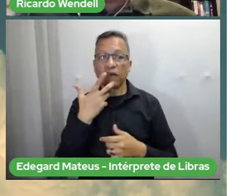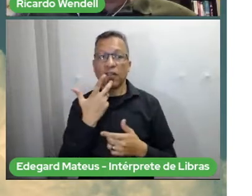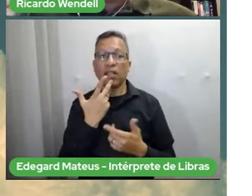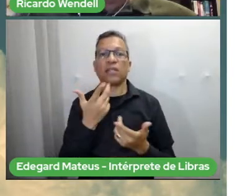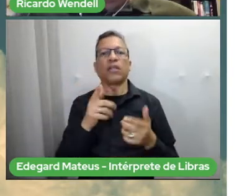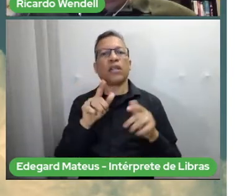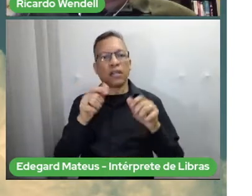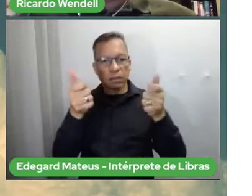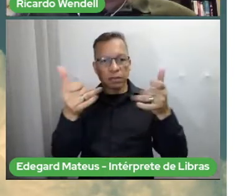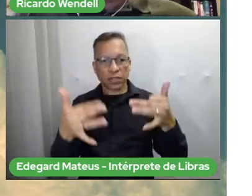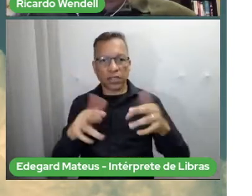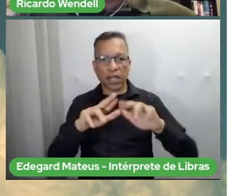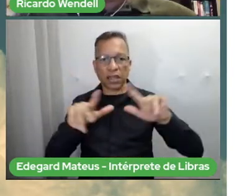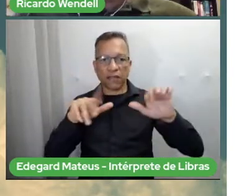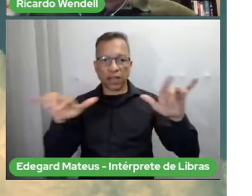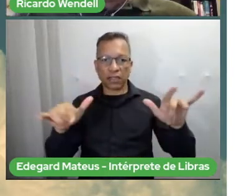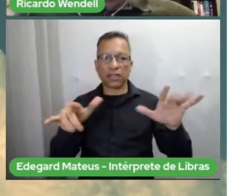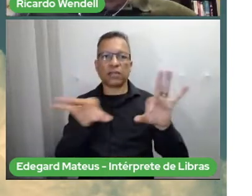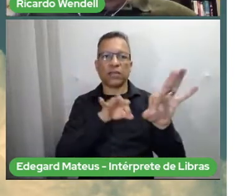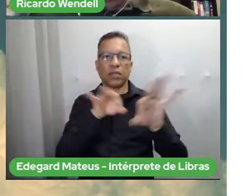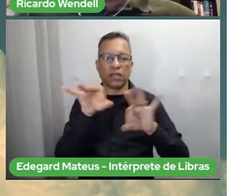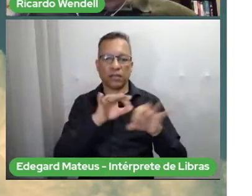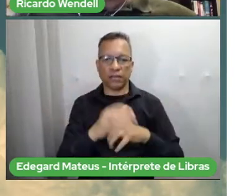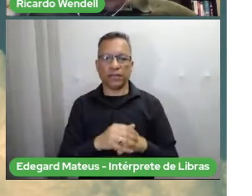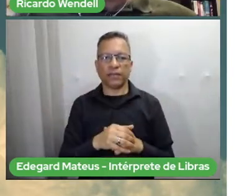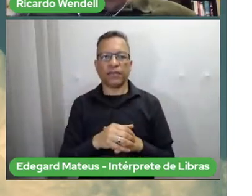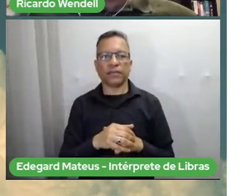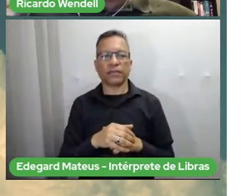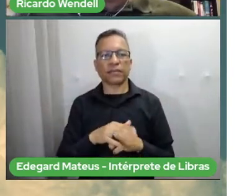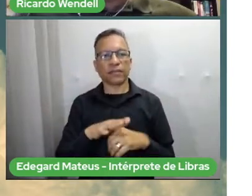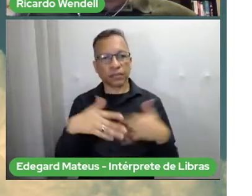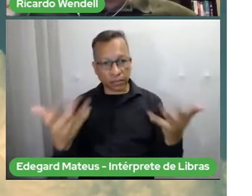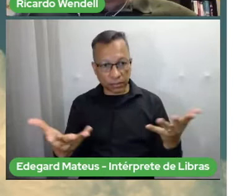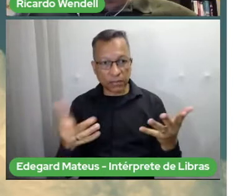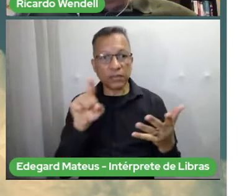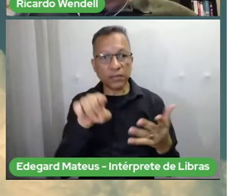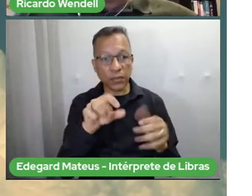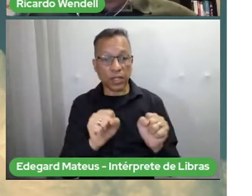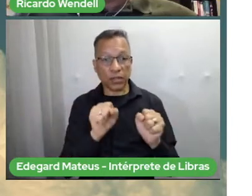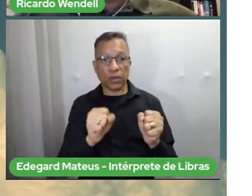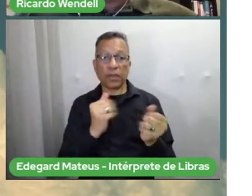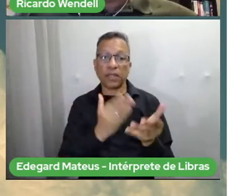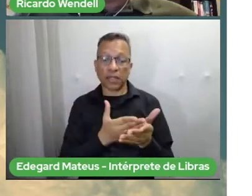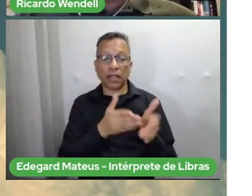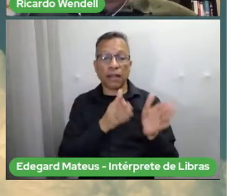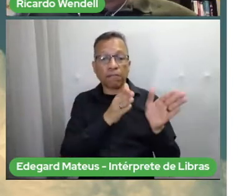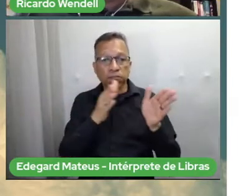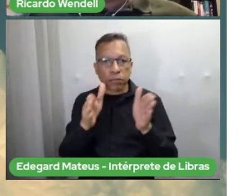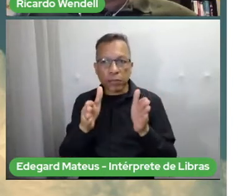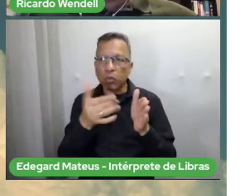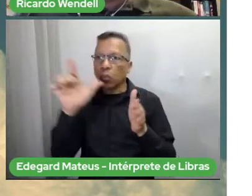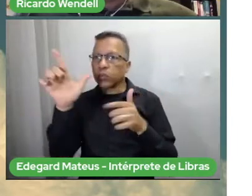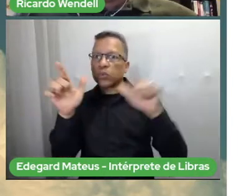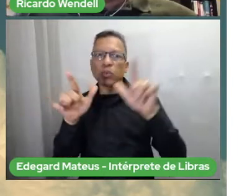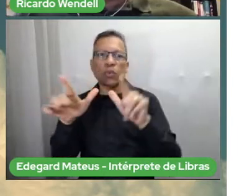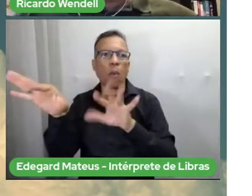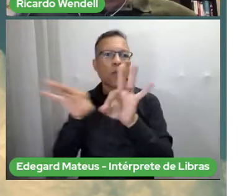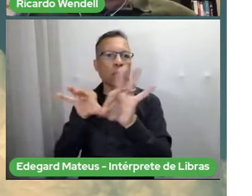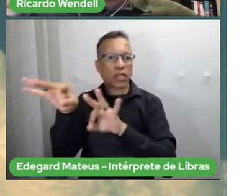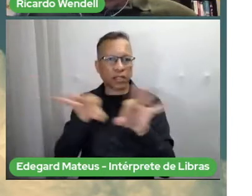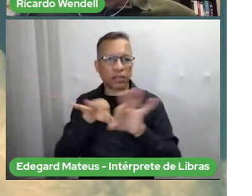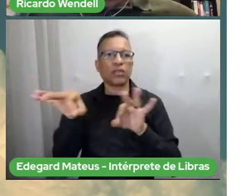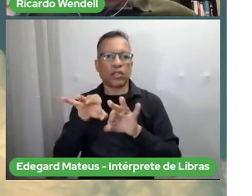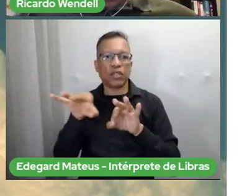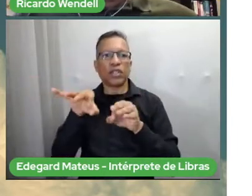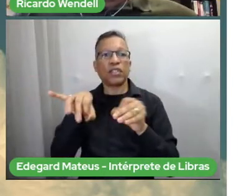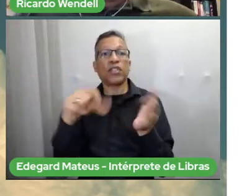modelo atual dos projetos de dados. Provavelmente você vai começar a fazer paralelos também com outros tipos de projetos de software modernos,